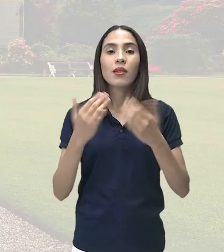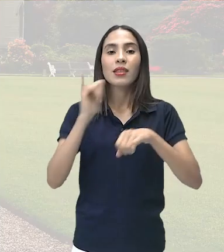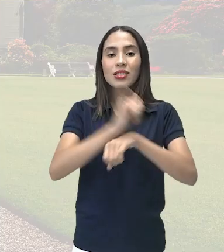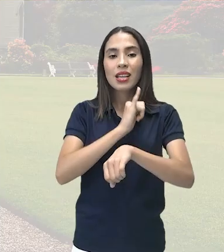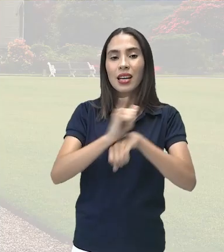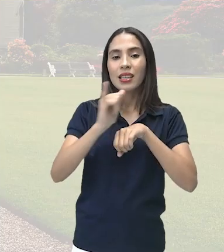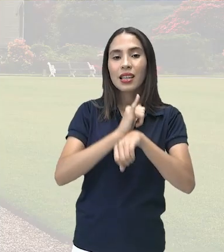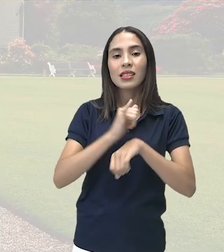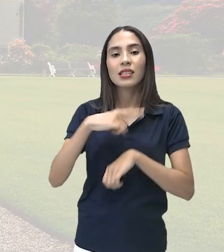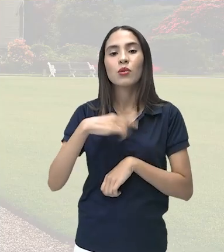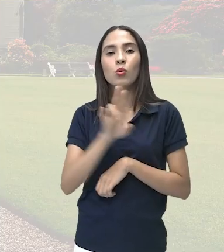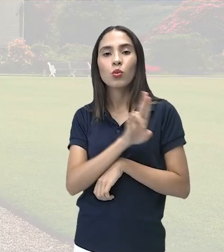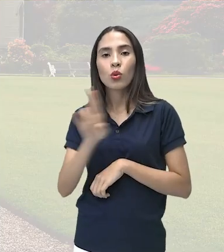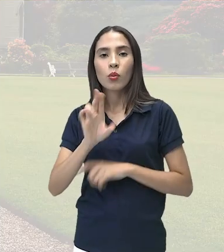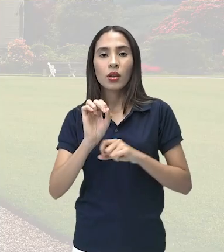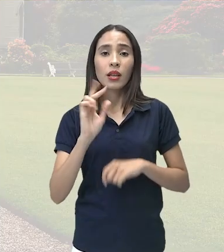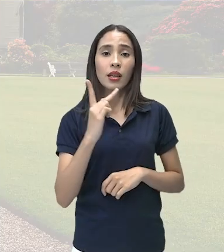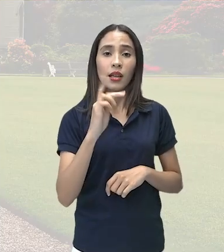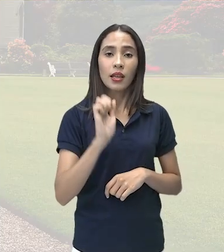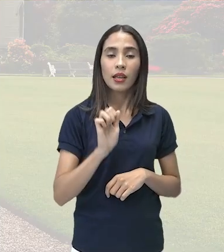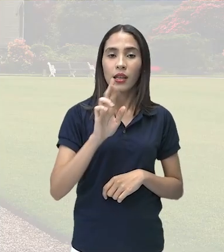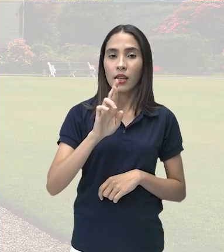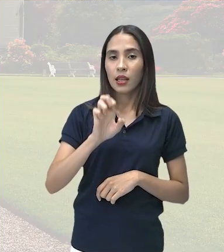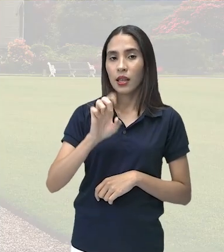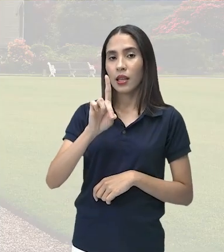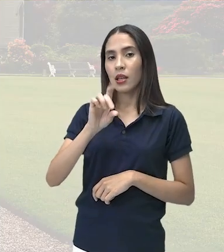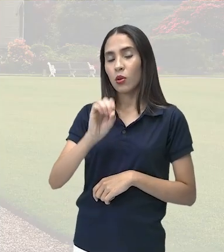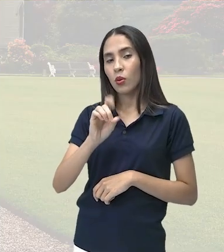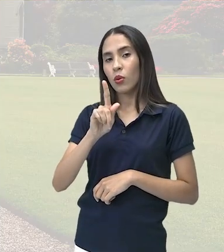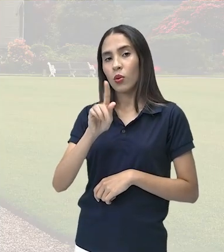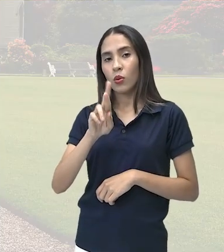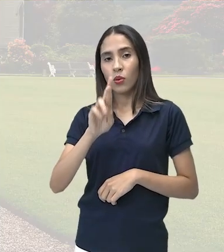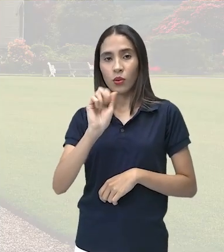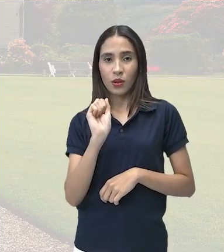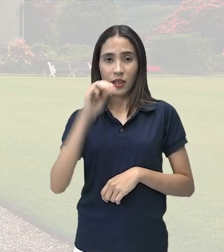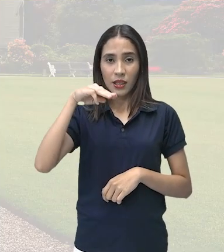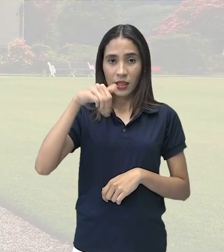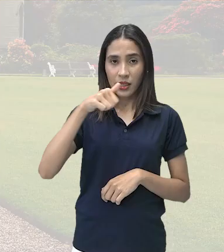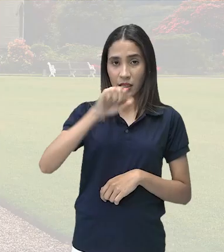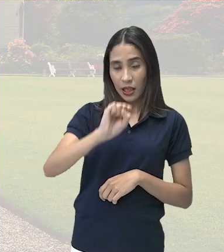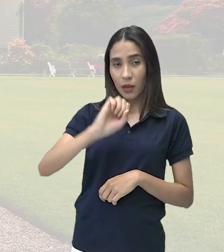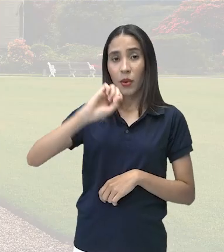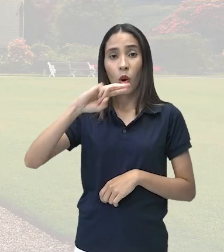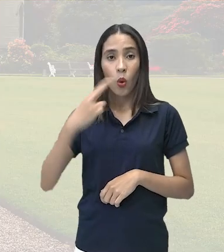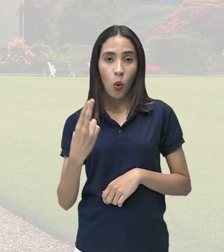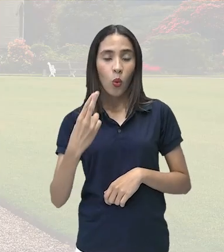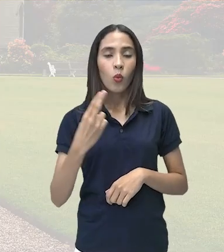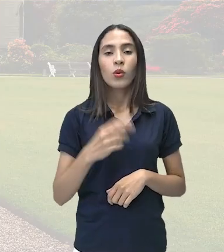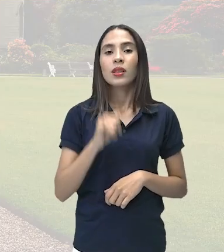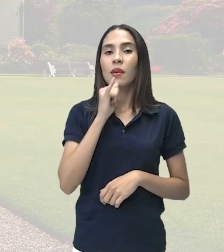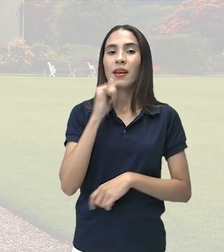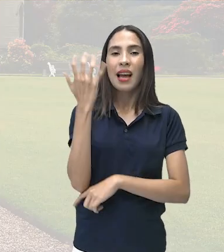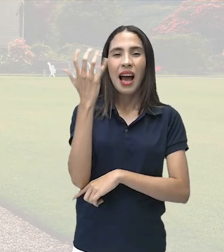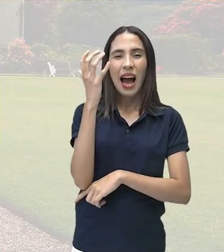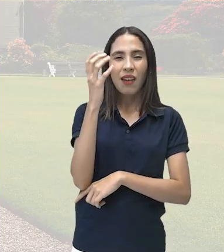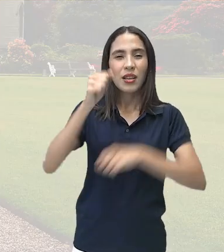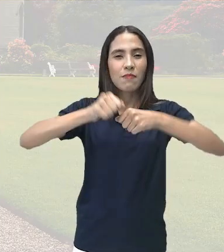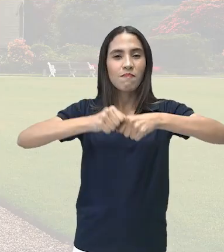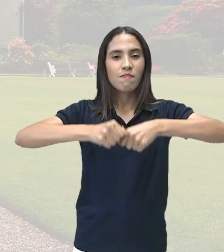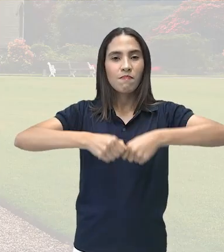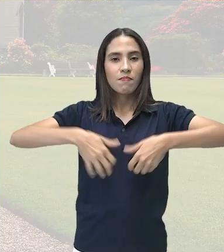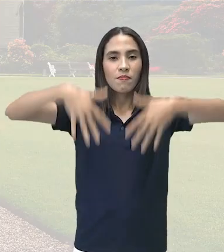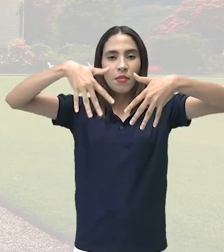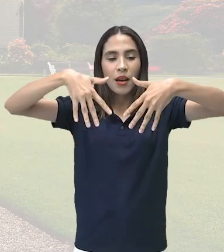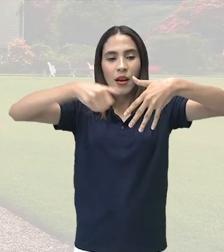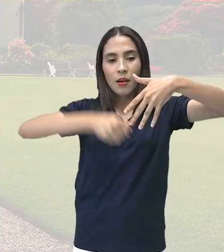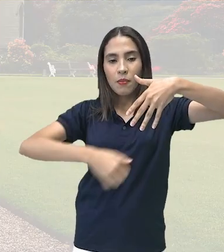E essa ferramenta são os chamados heredogramas, ou também chamados de árvores genealógicas.